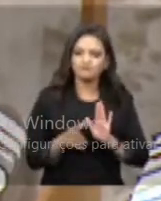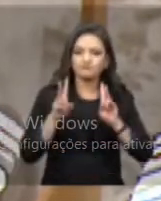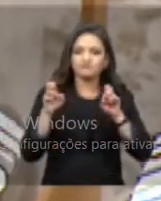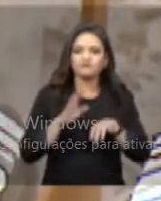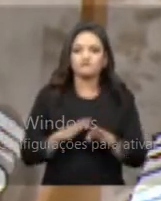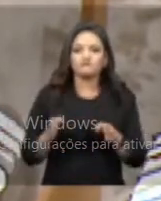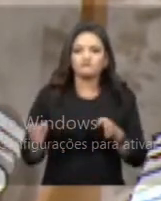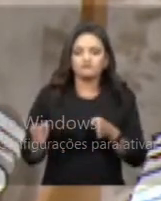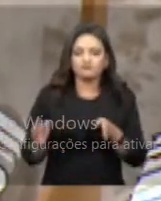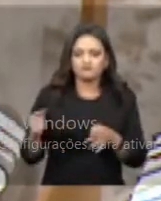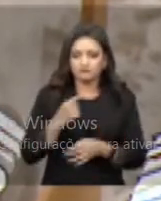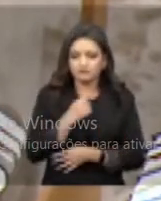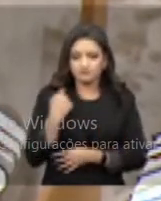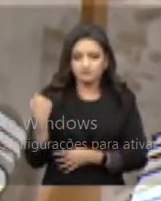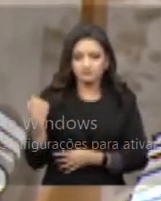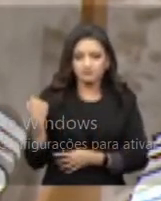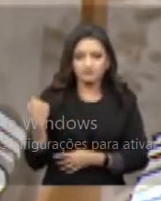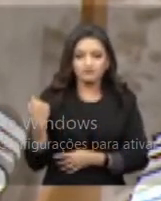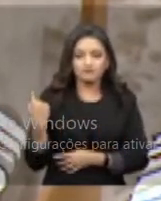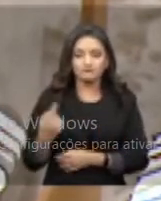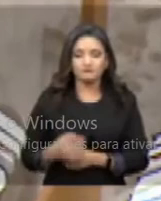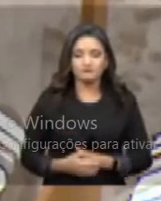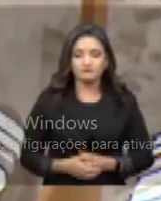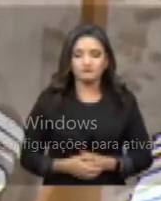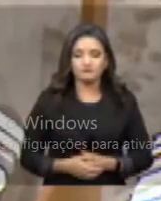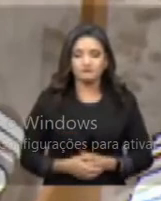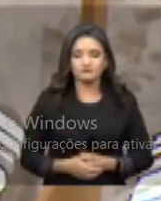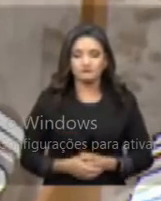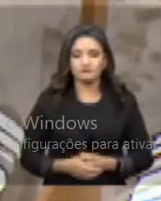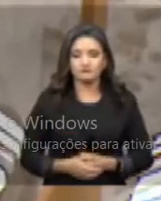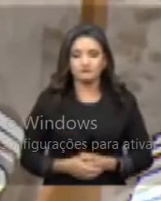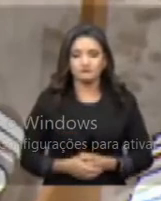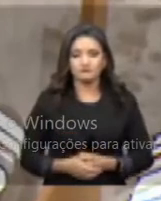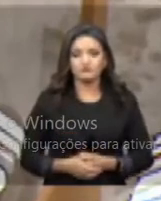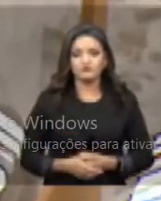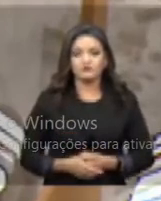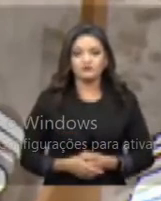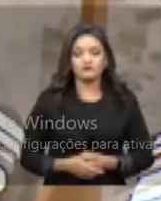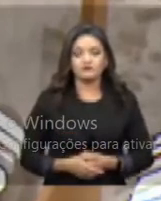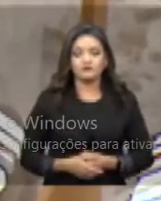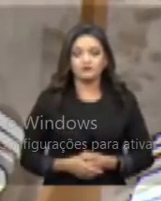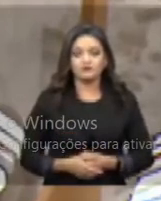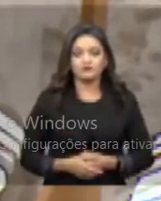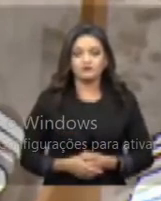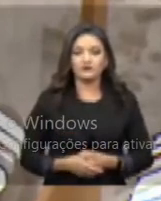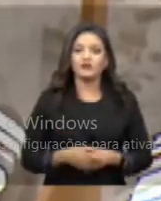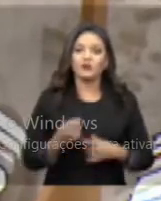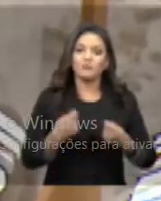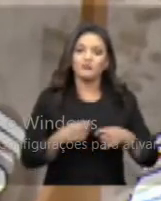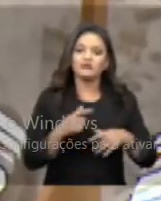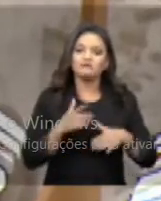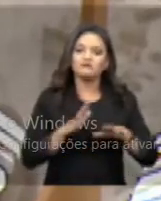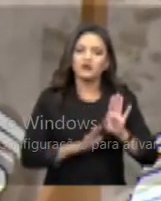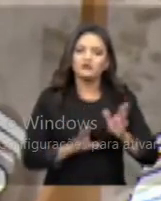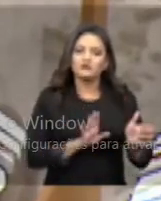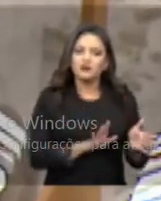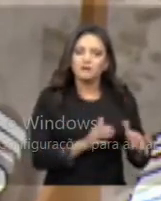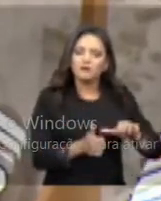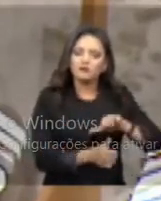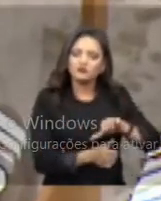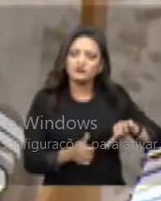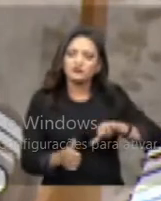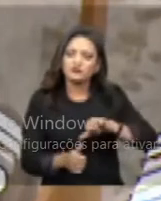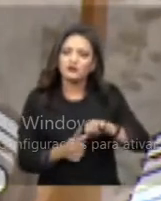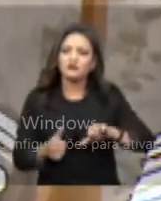ser aplicado no modelo de transição, preservando atos de persecução